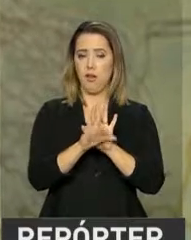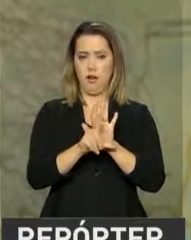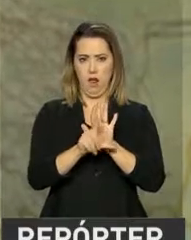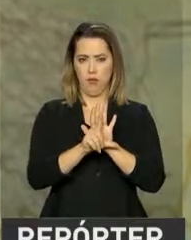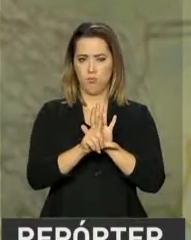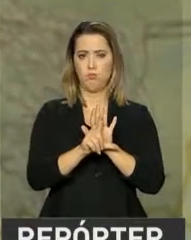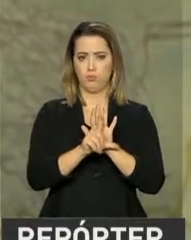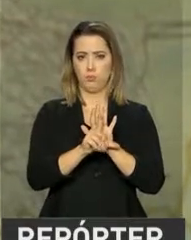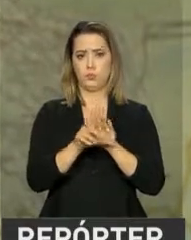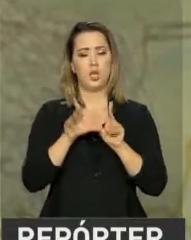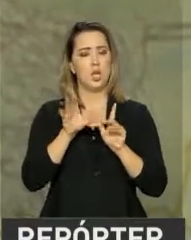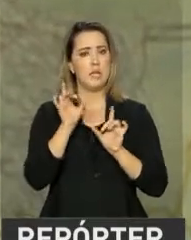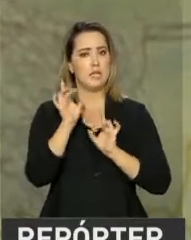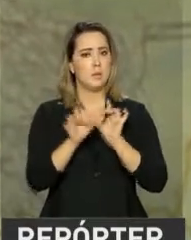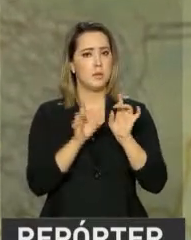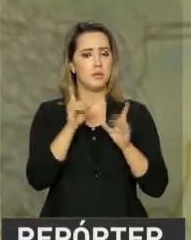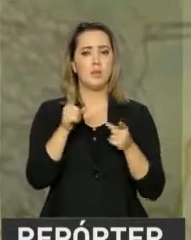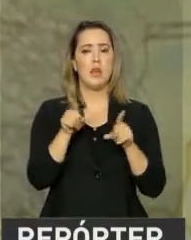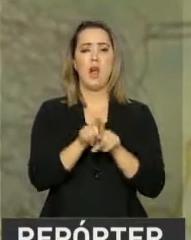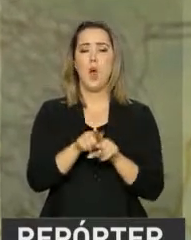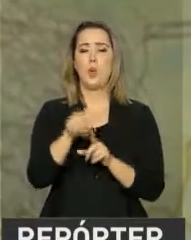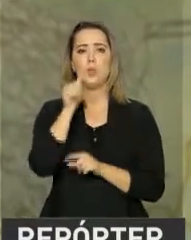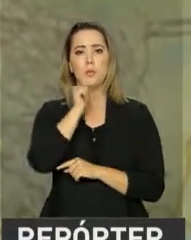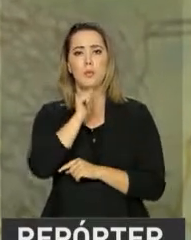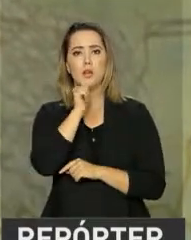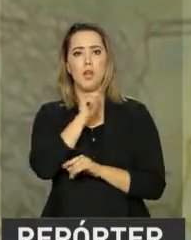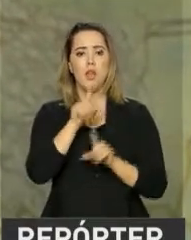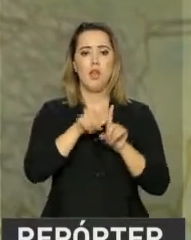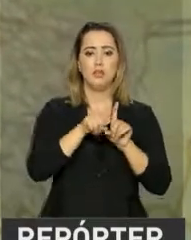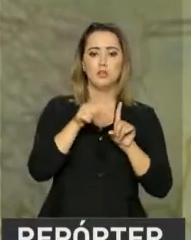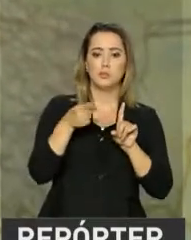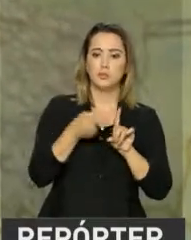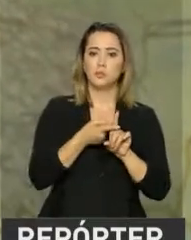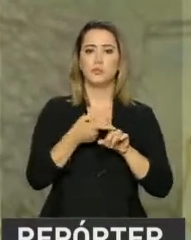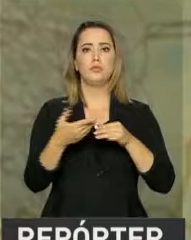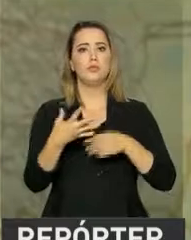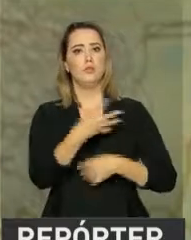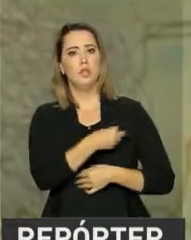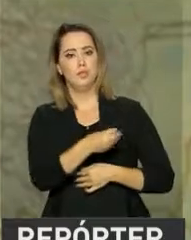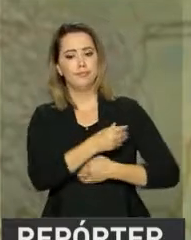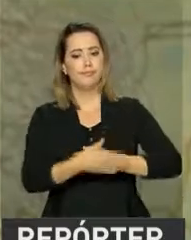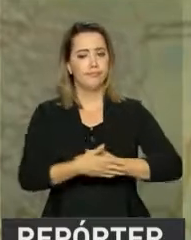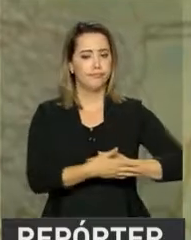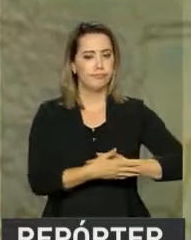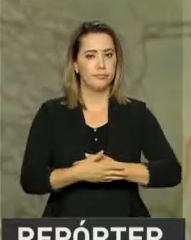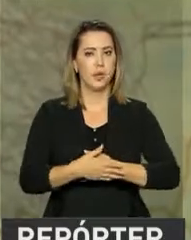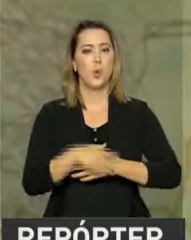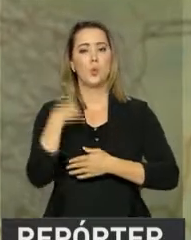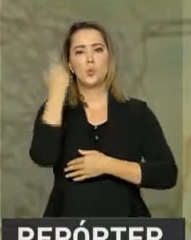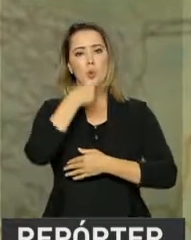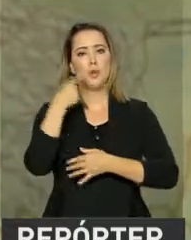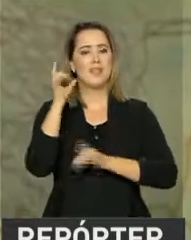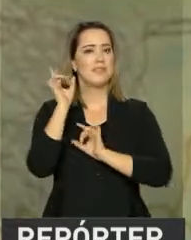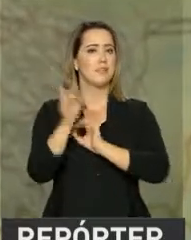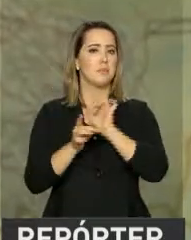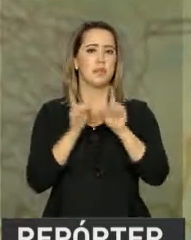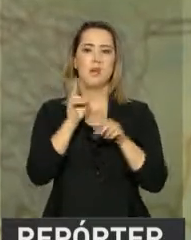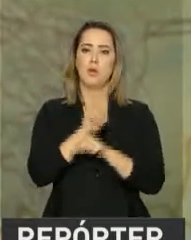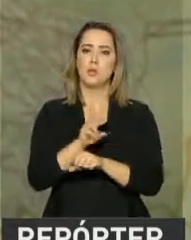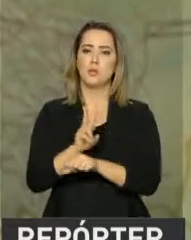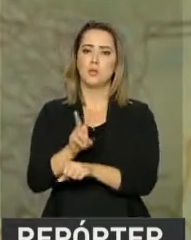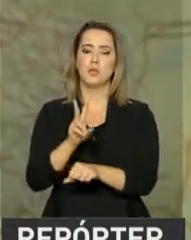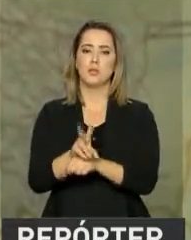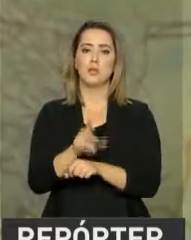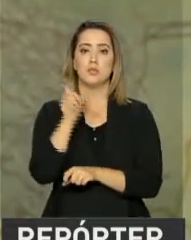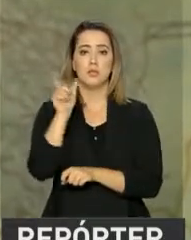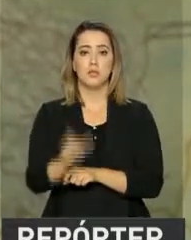exemplo da mulher da lactante da gestante dos jovens as jornadas específicas os direitos subjetivos para